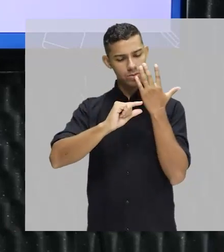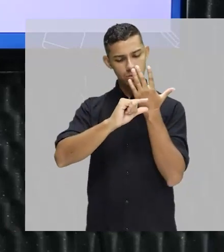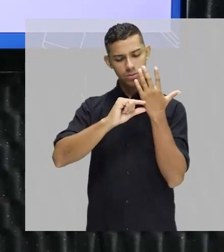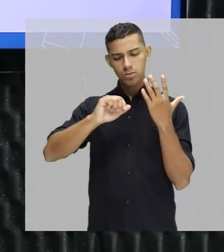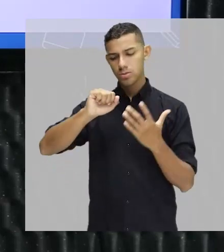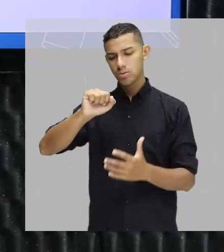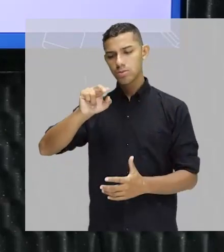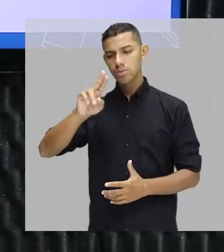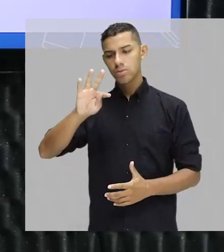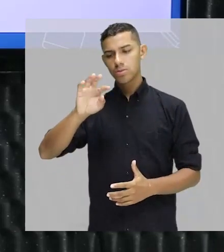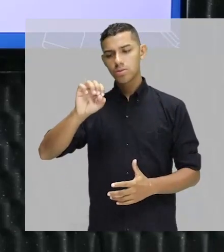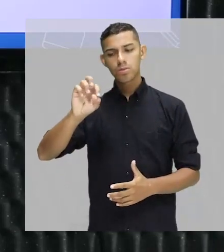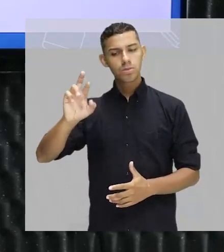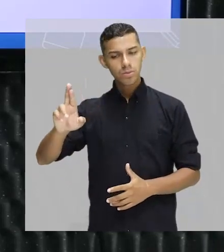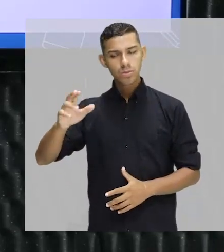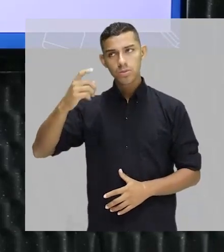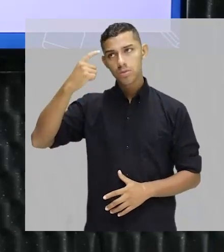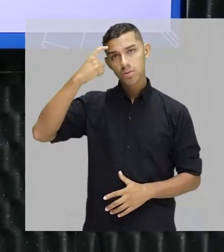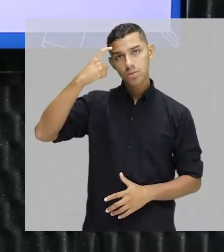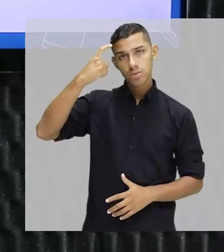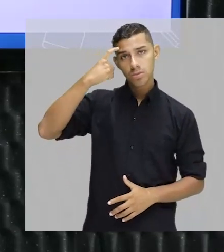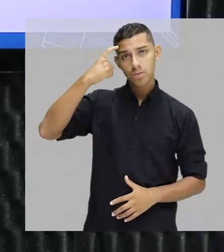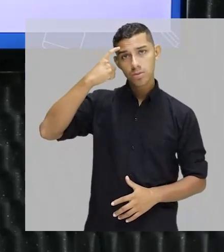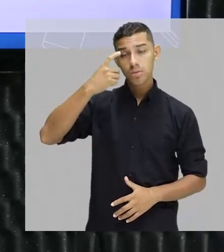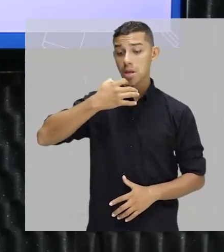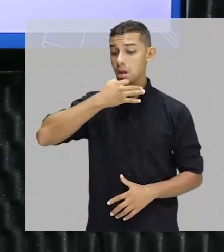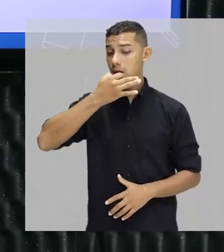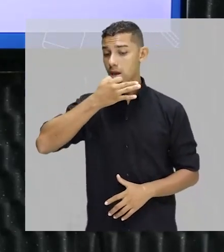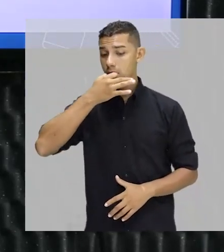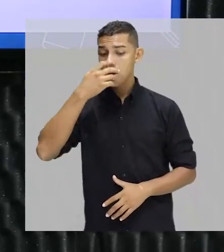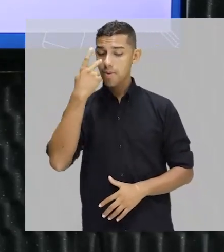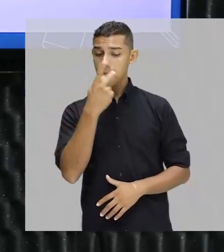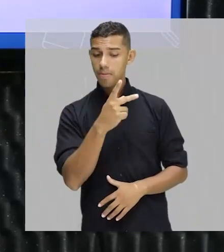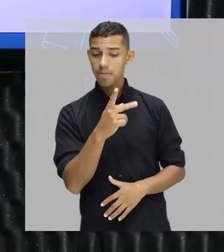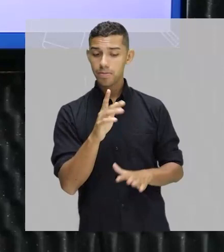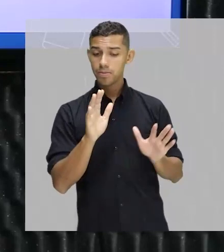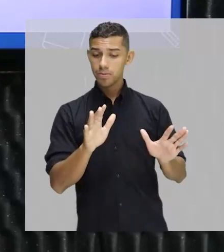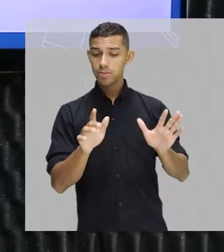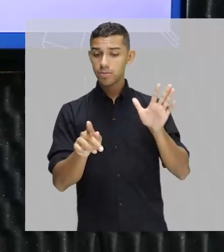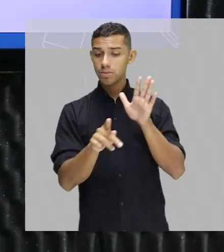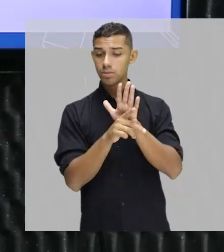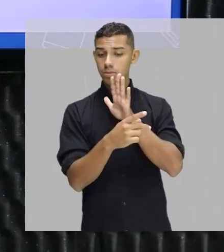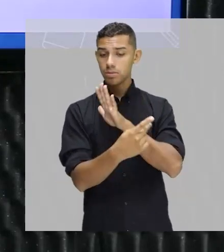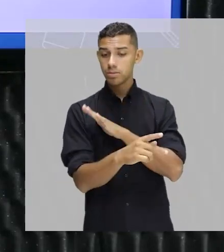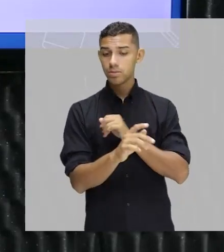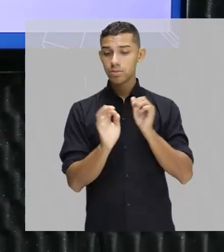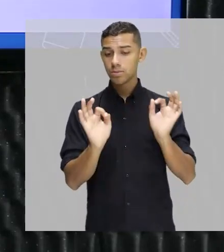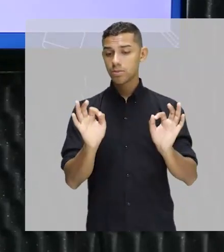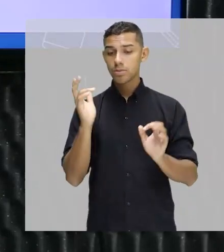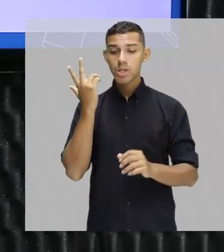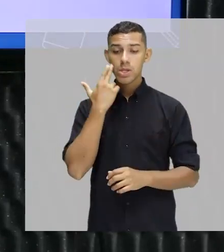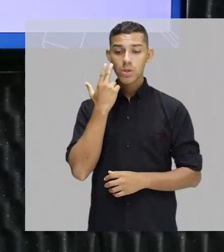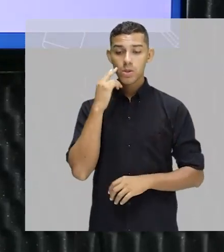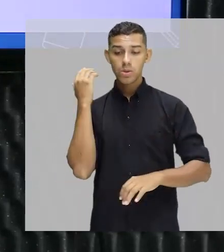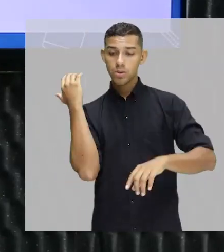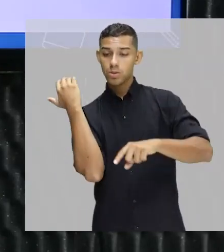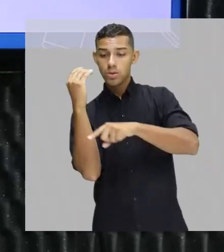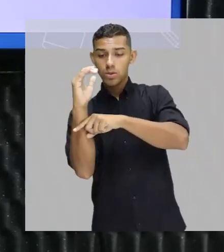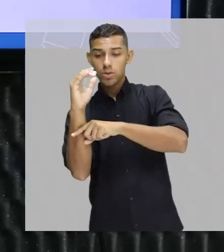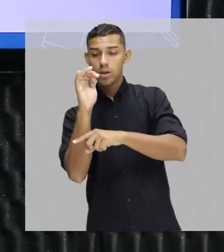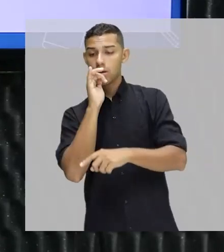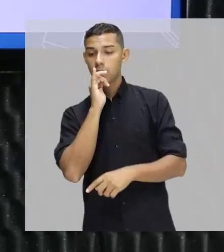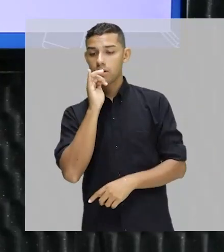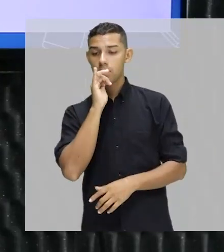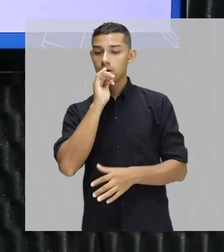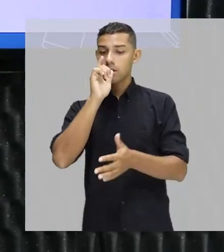de acordo com o pensamento, o ponto de vista dele, né? Não é por acaso que elas são normalmente publicadas em